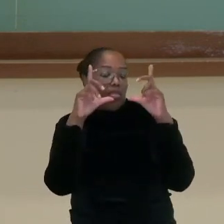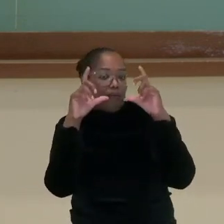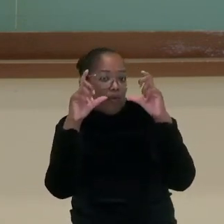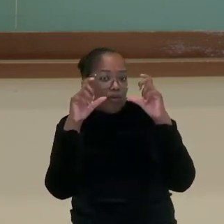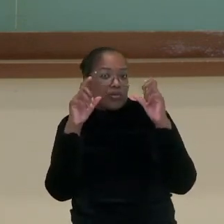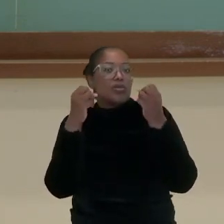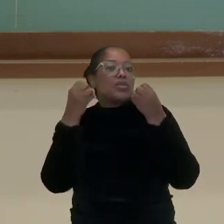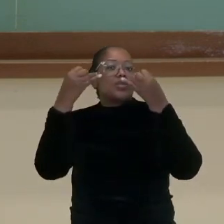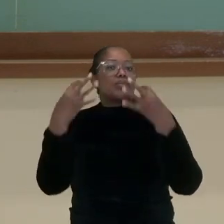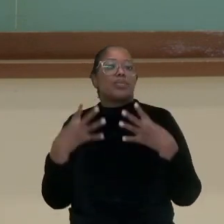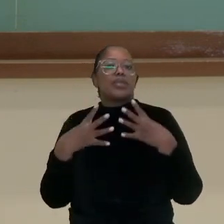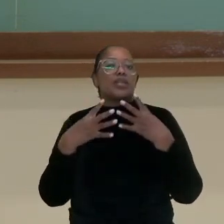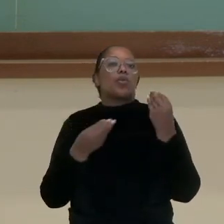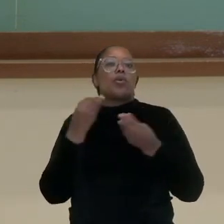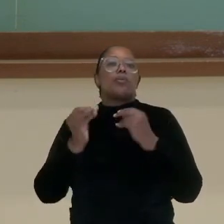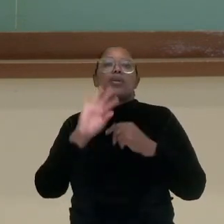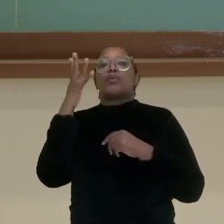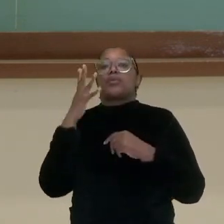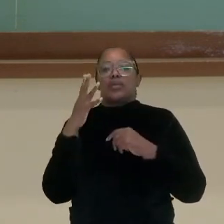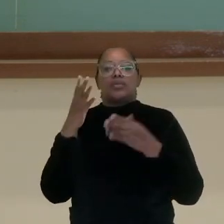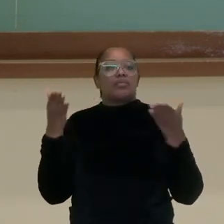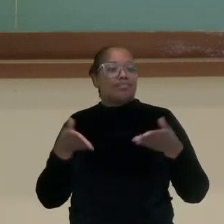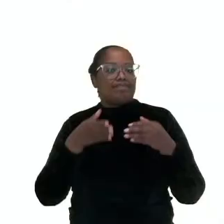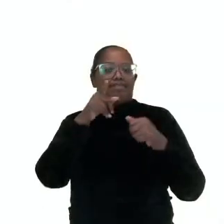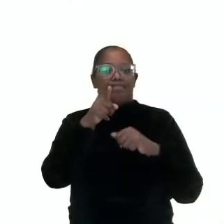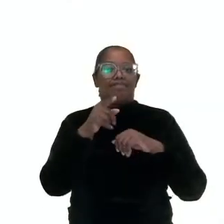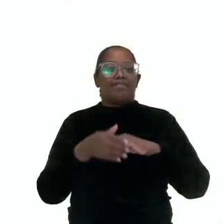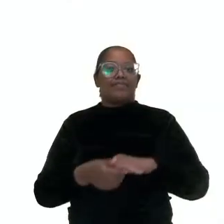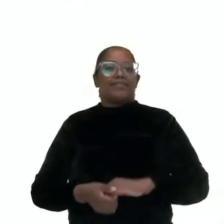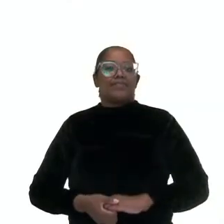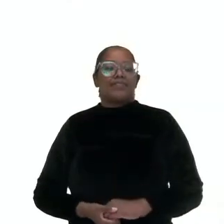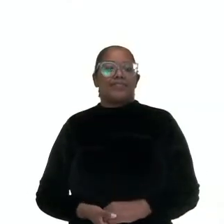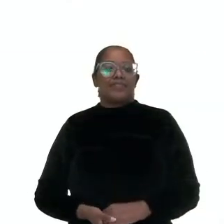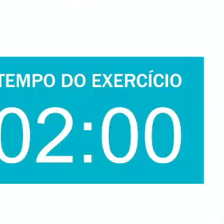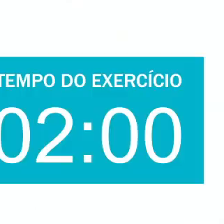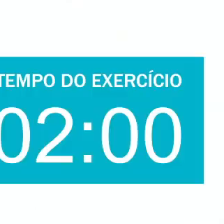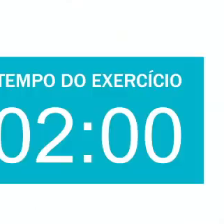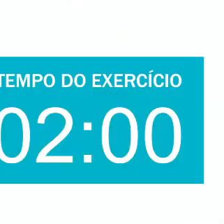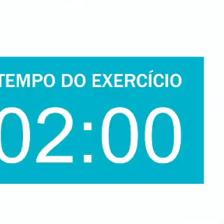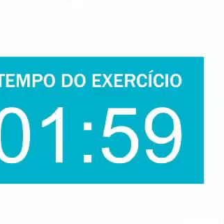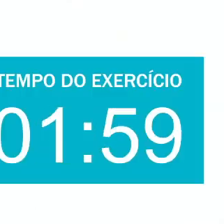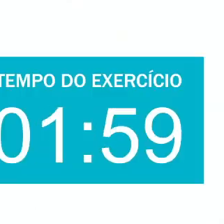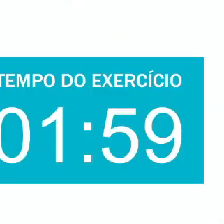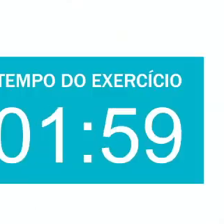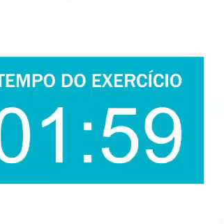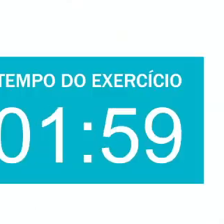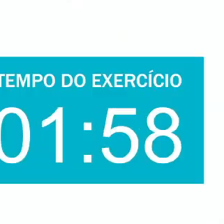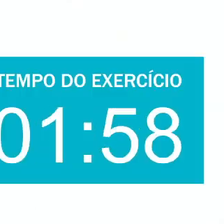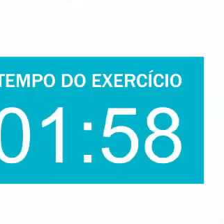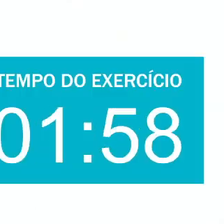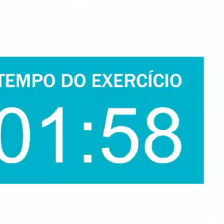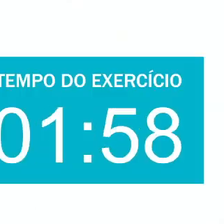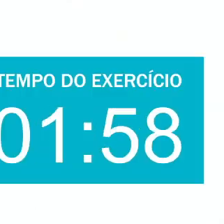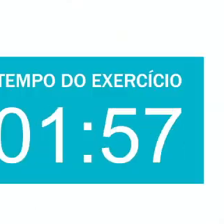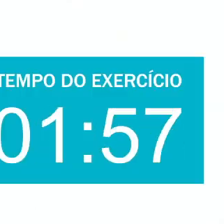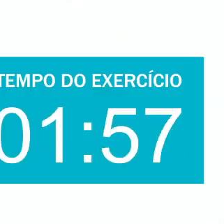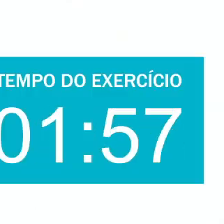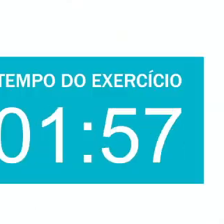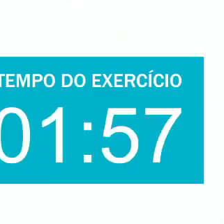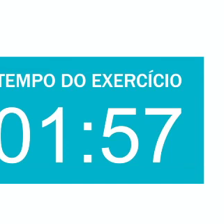Vamos para a correção da atividade? Olha só, a atividade 3 vai falar sobre o efeito estufa e diz, que é uma preocupação da